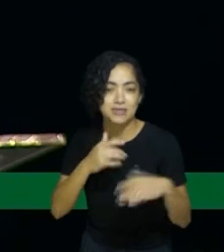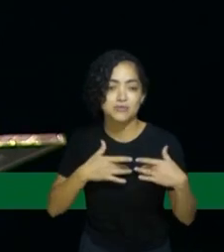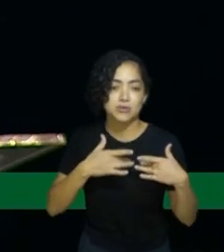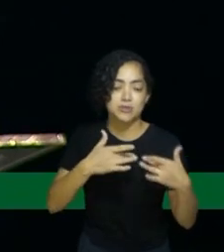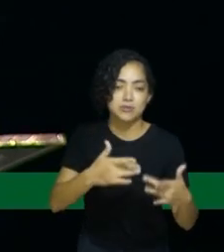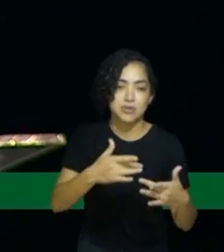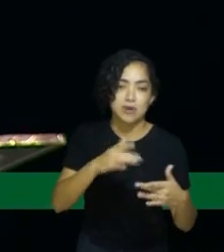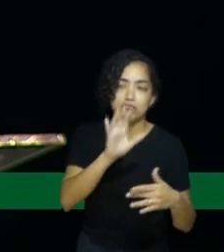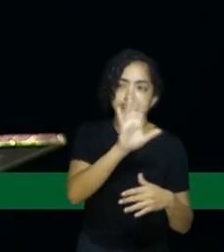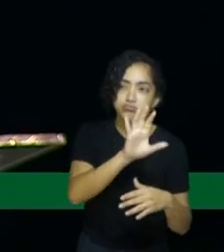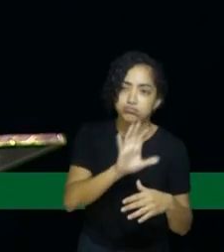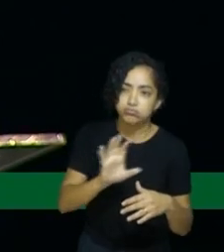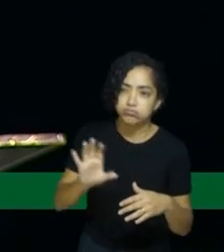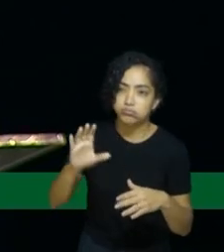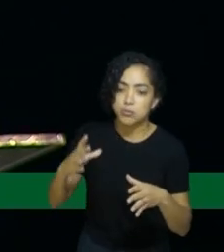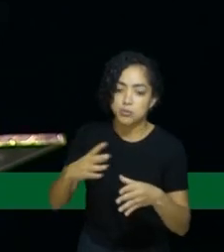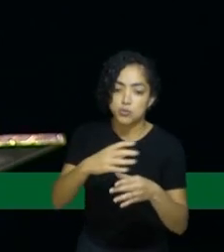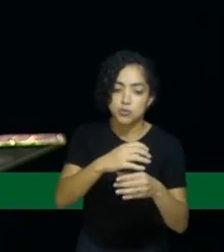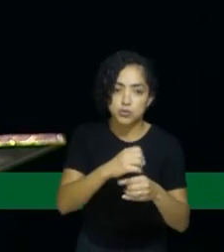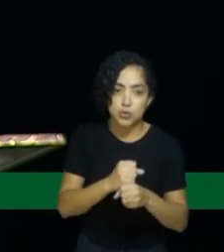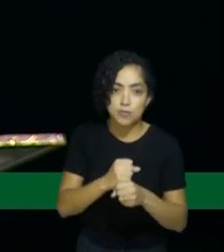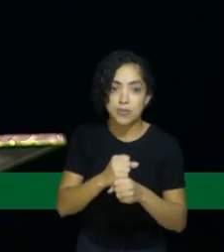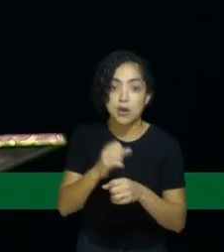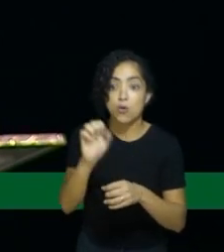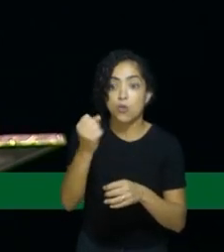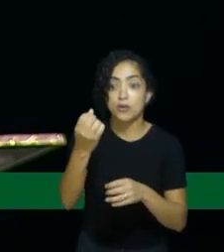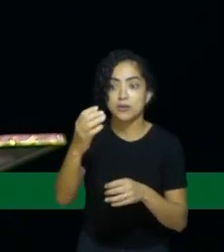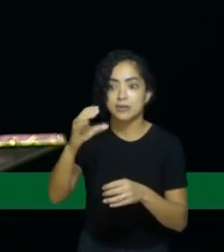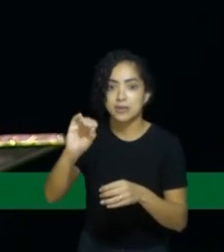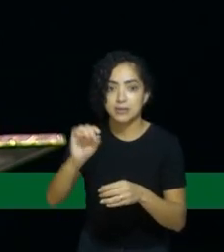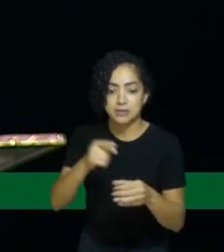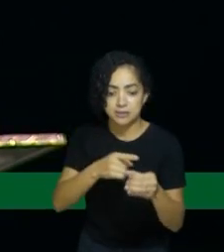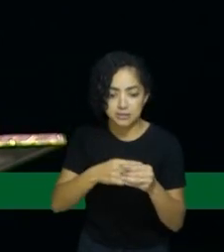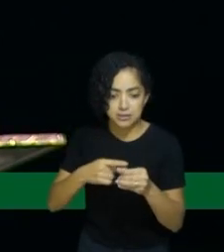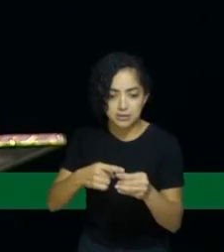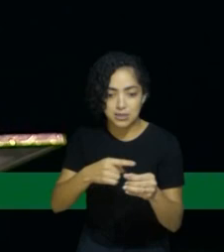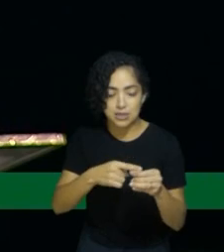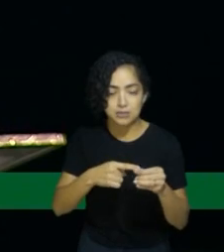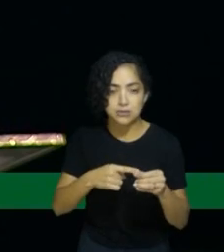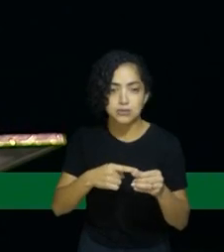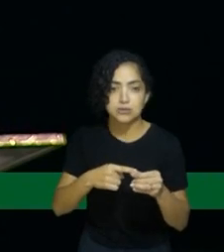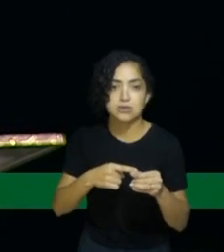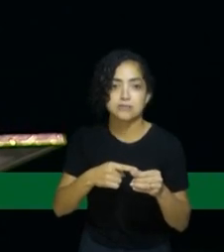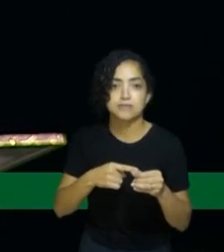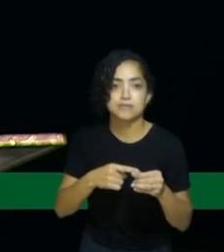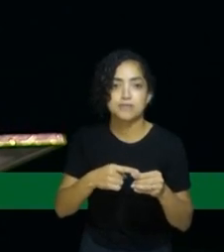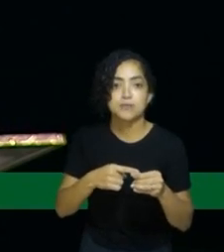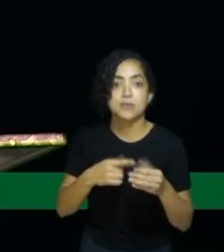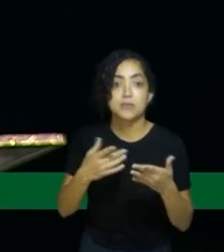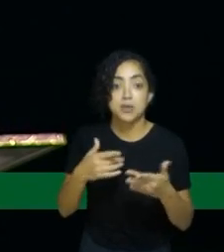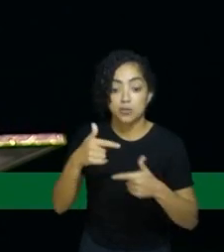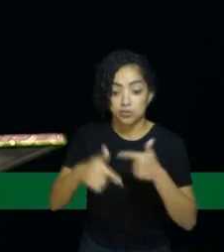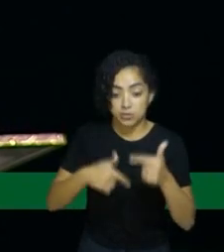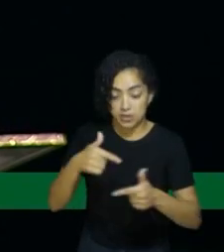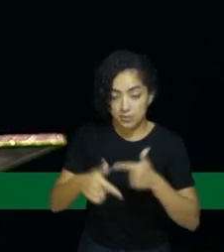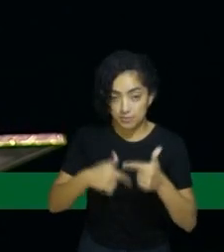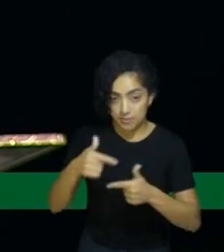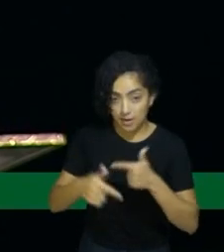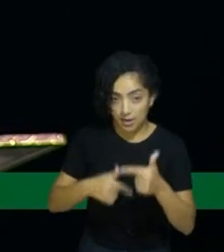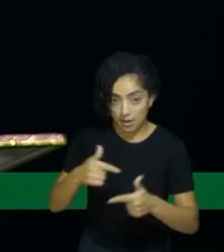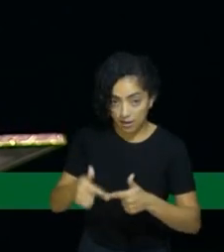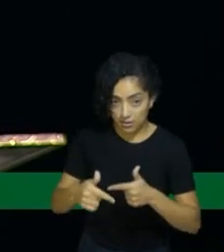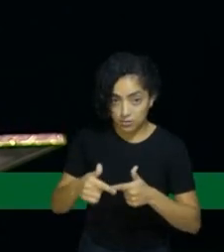80 municípios podemos afirmar sem nenhum medo que o trabalho produzido pela rede